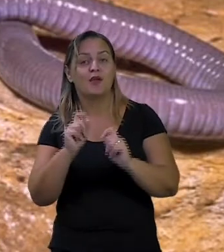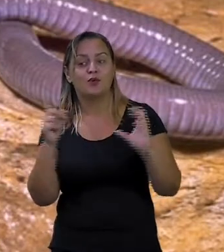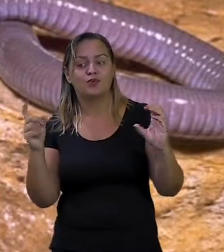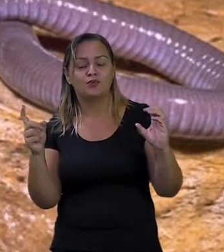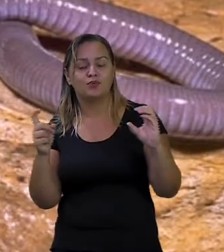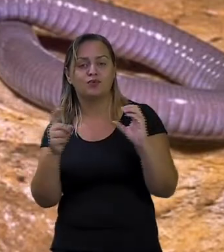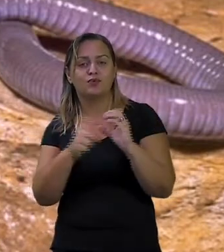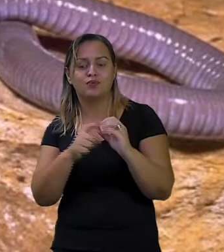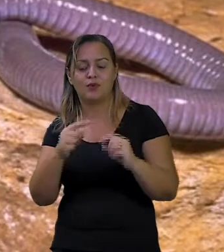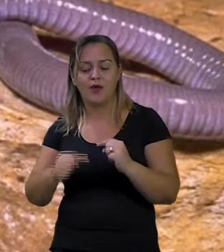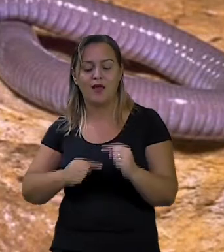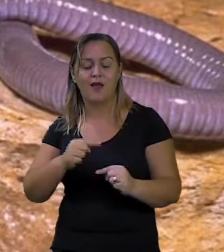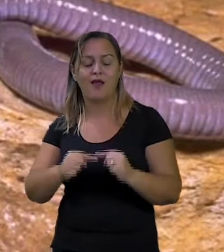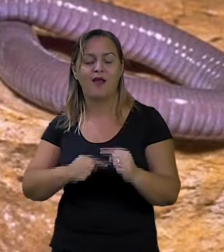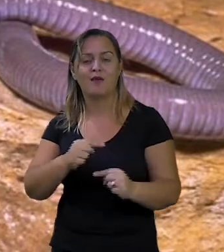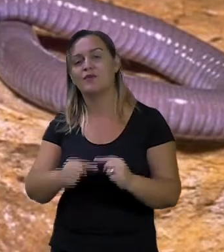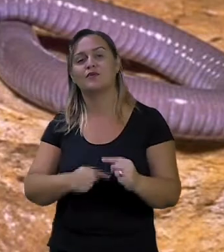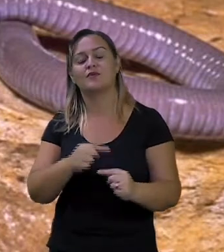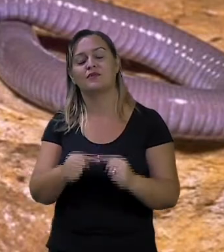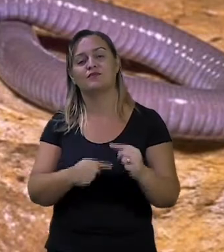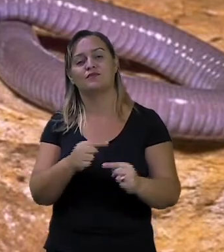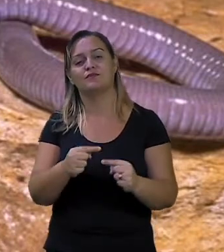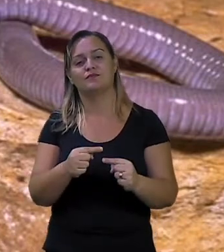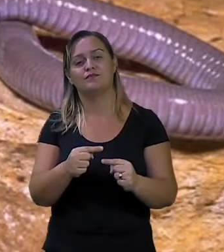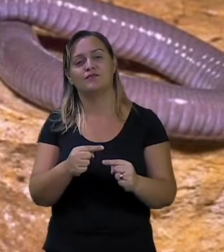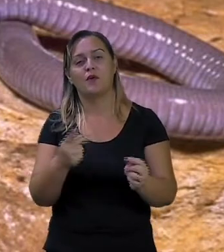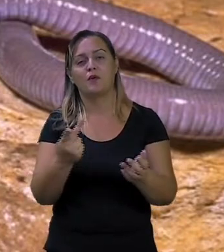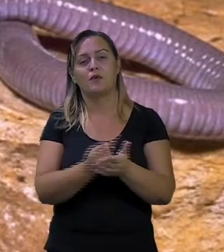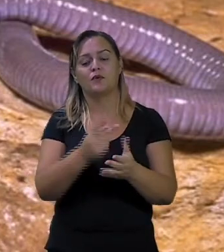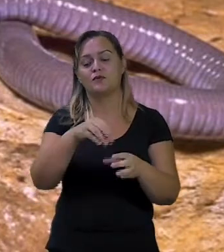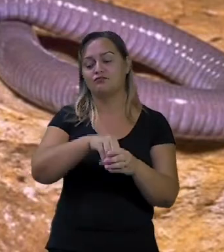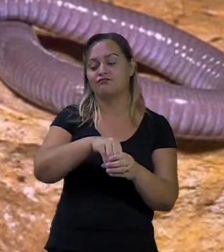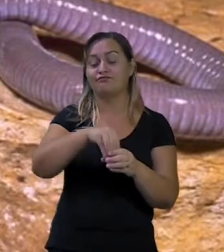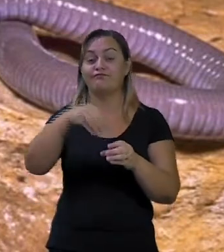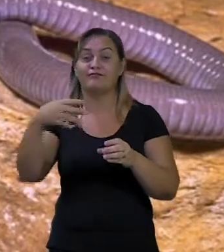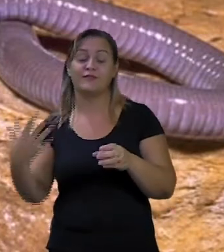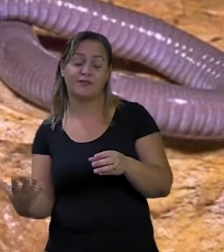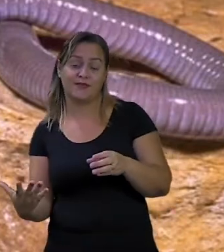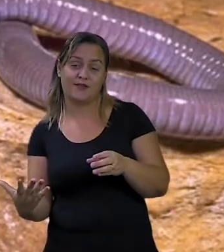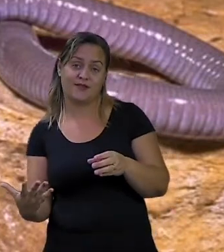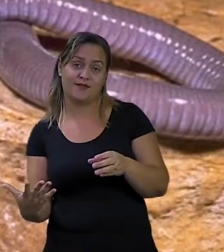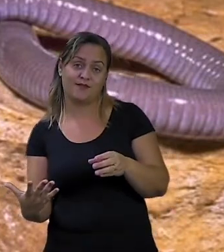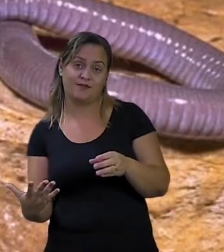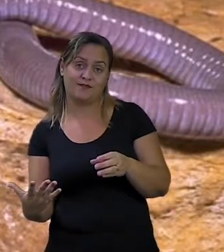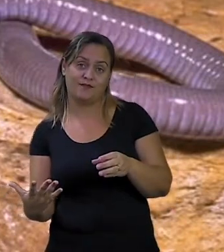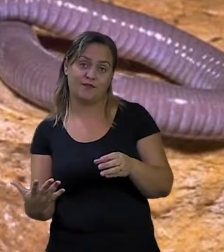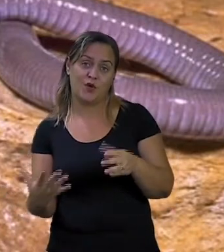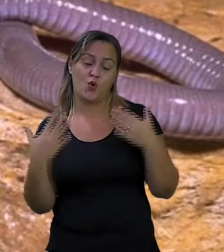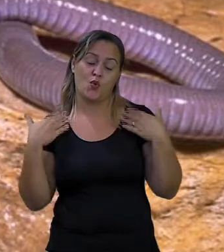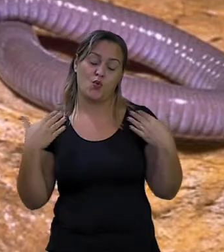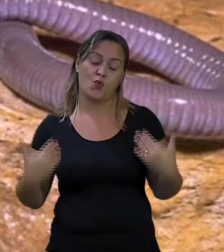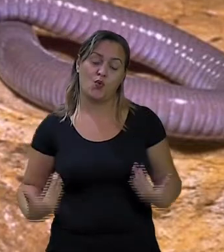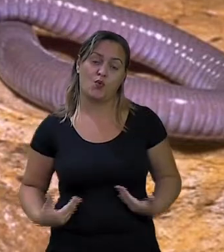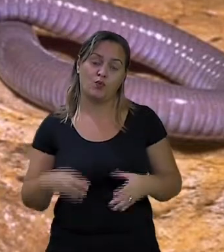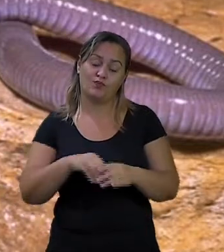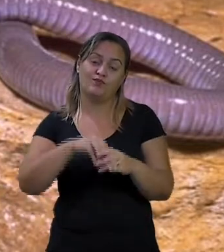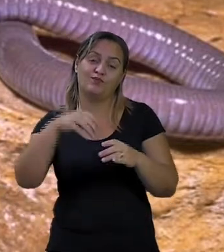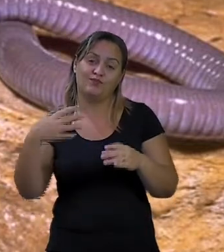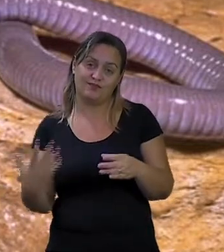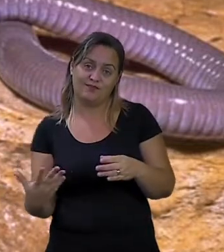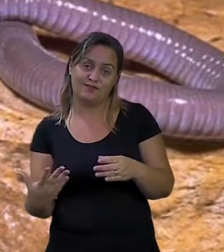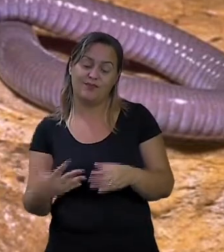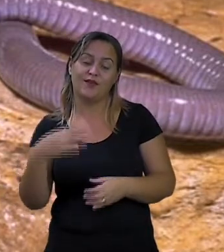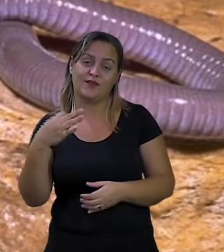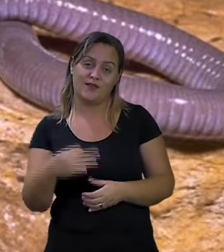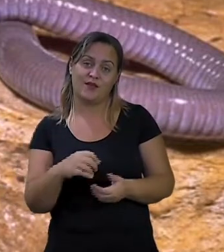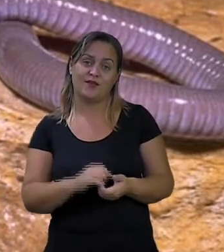é, porque a fecundação ela é externa. Outras, com a fecundação interna, em